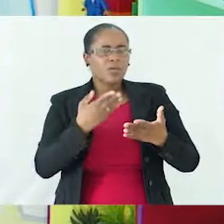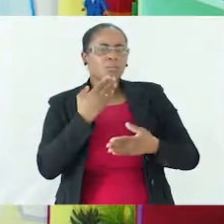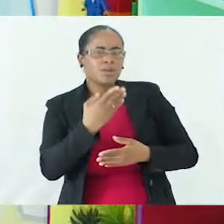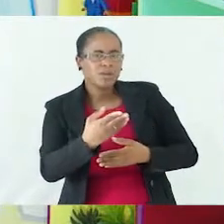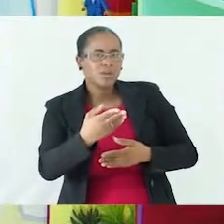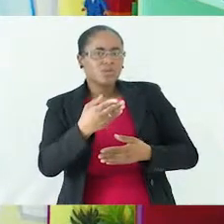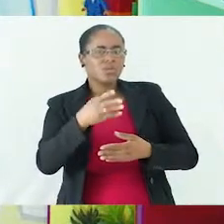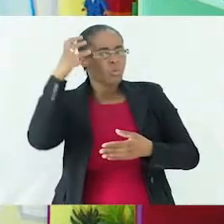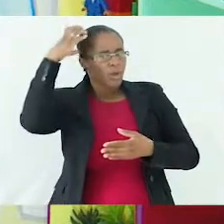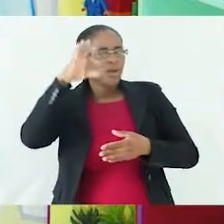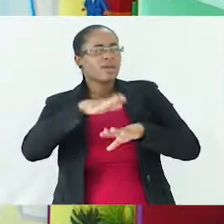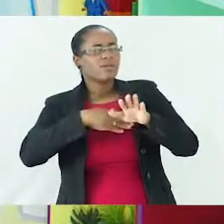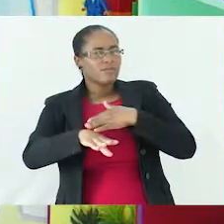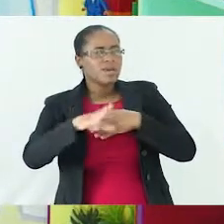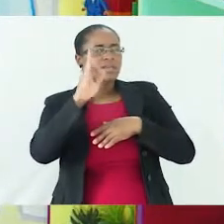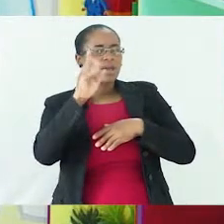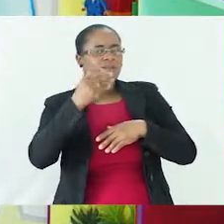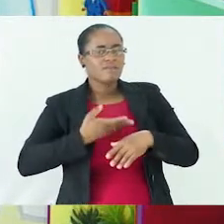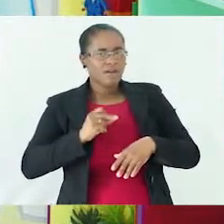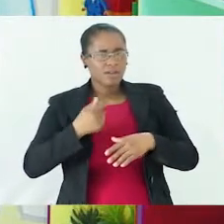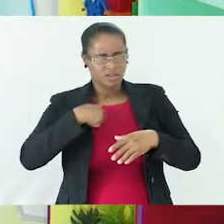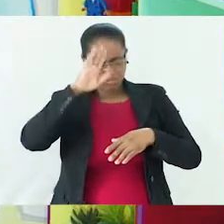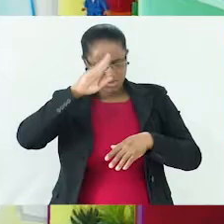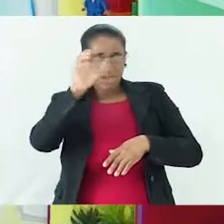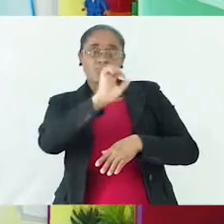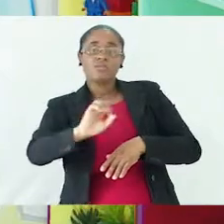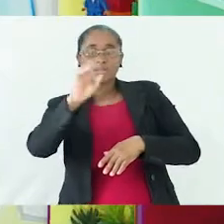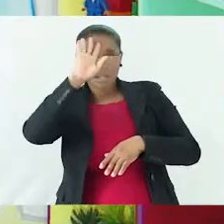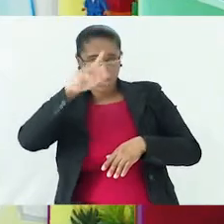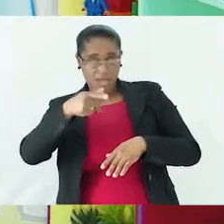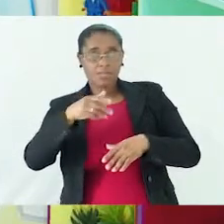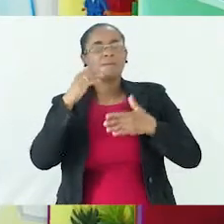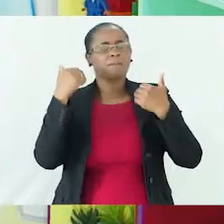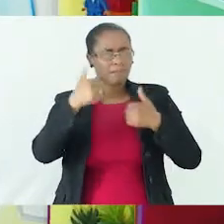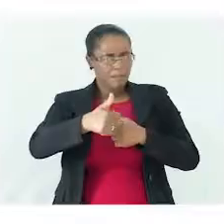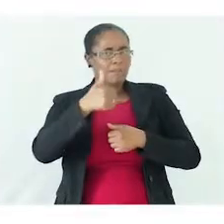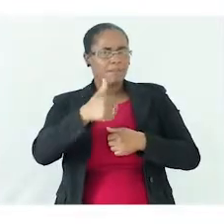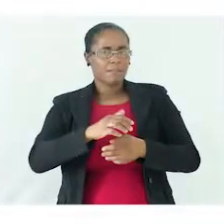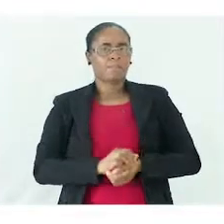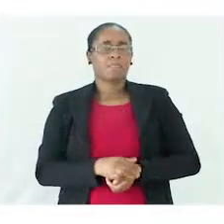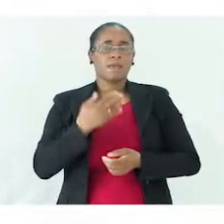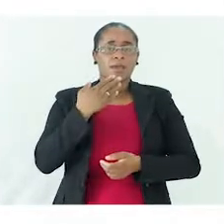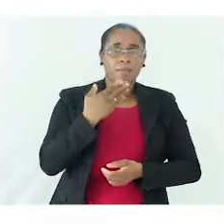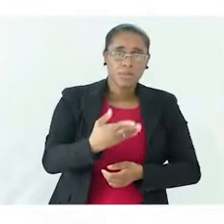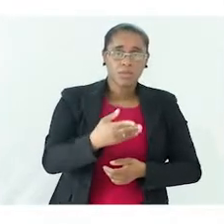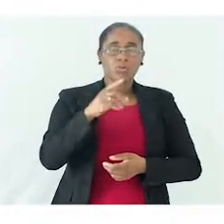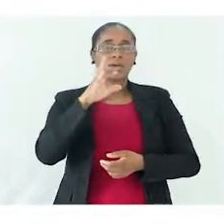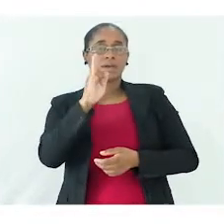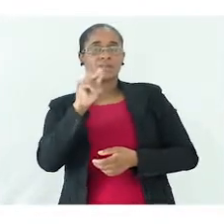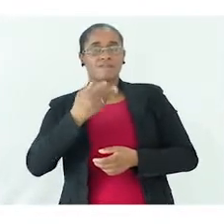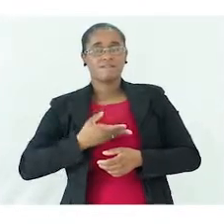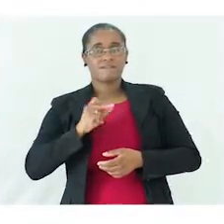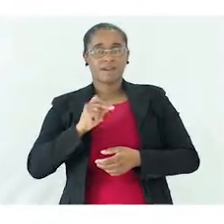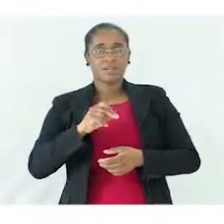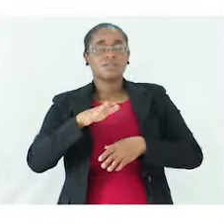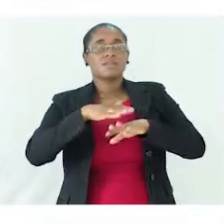sei que vocês sabem. Bravo, muito bem. Então, pediu às fadas que fizessem